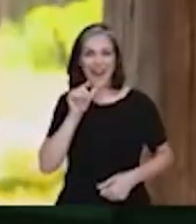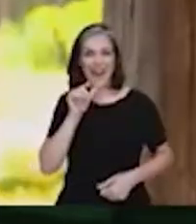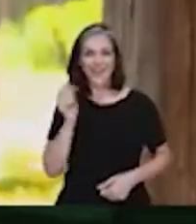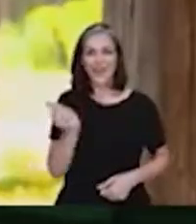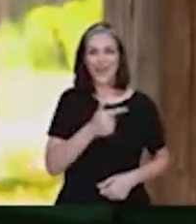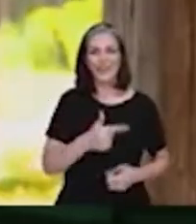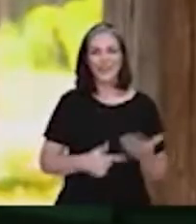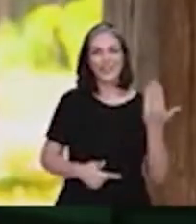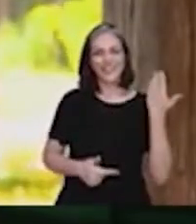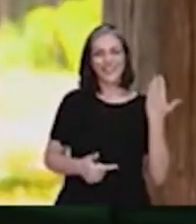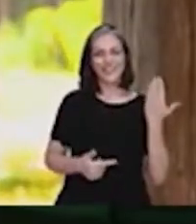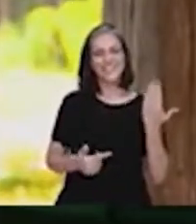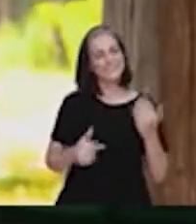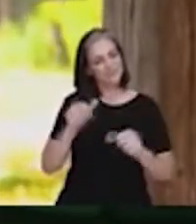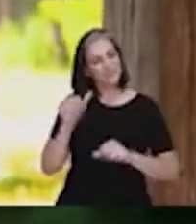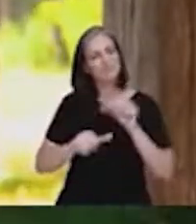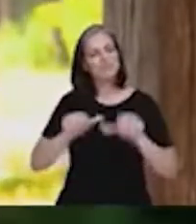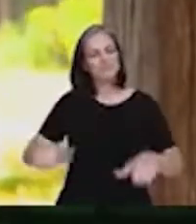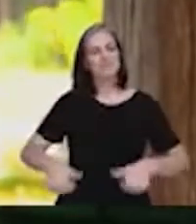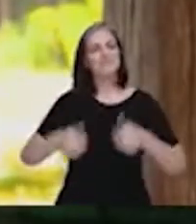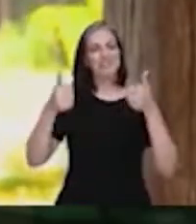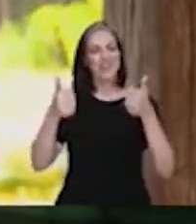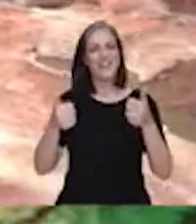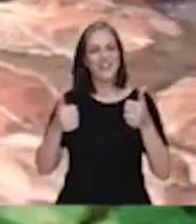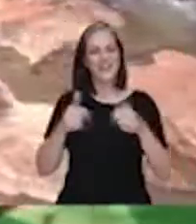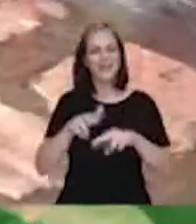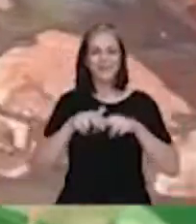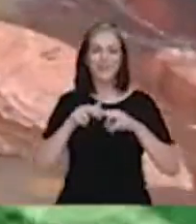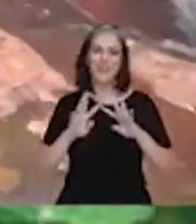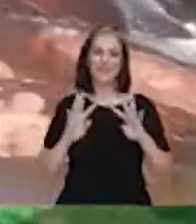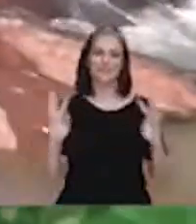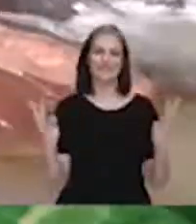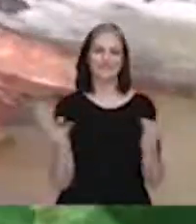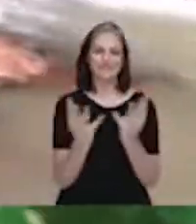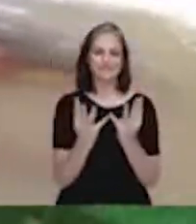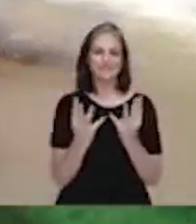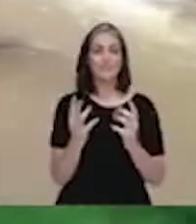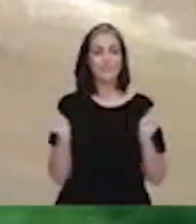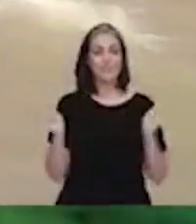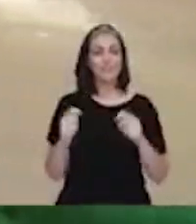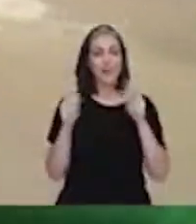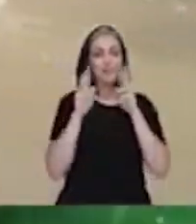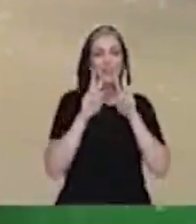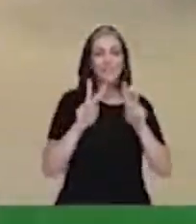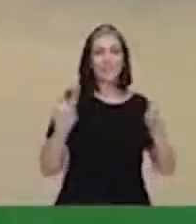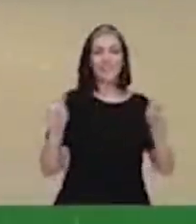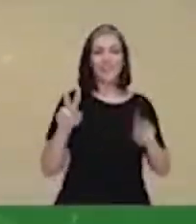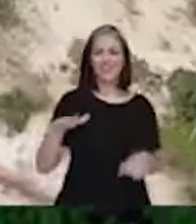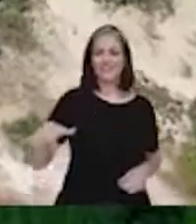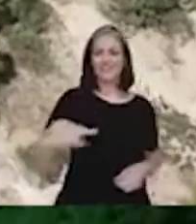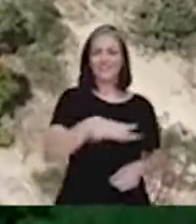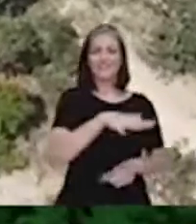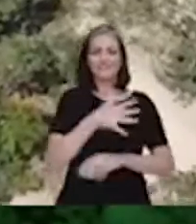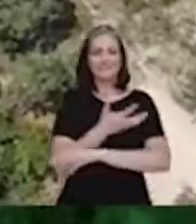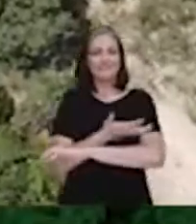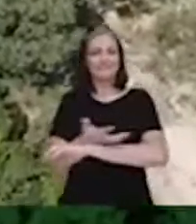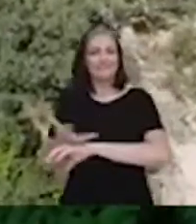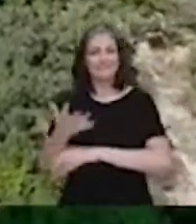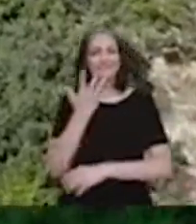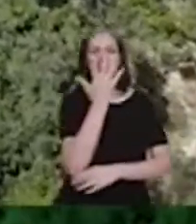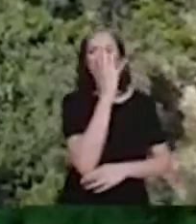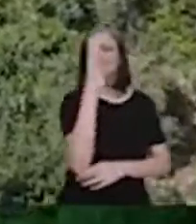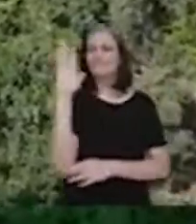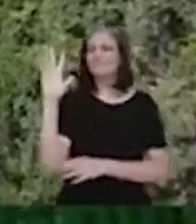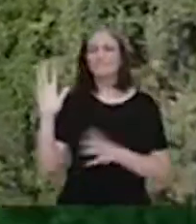hoje então foi muito significativa mudança depois ferramentas a gente tem uma verificação visual da reprodução